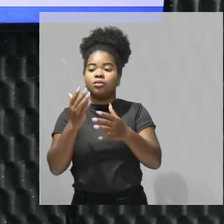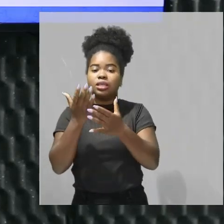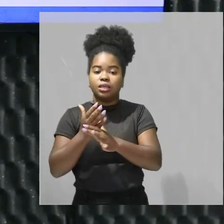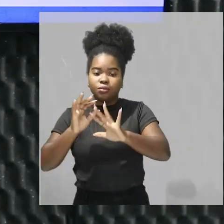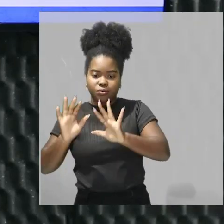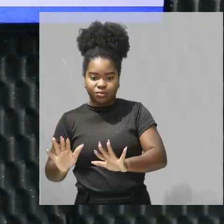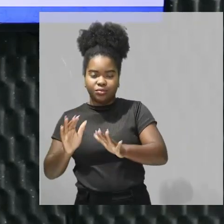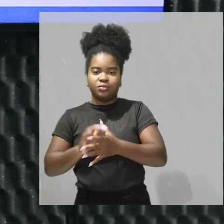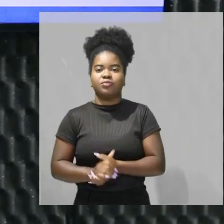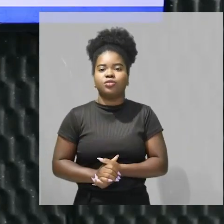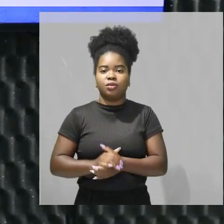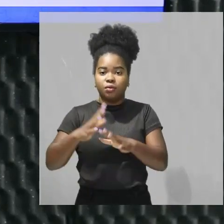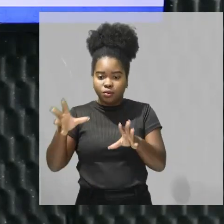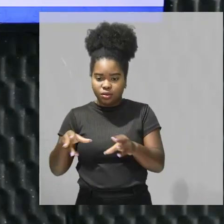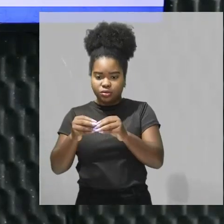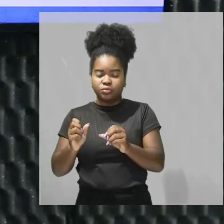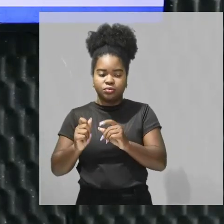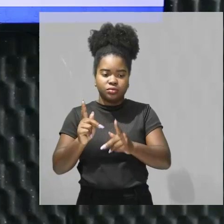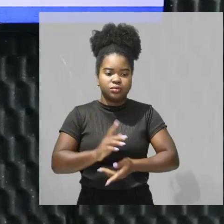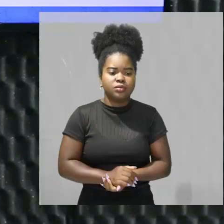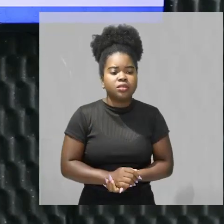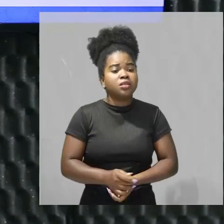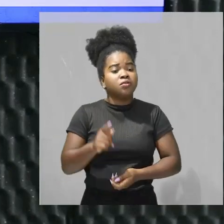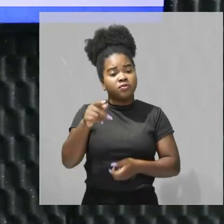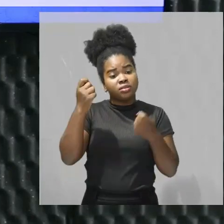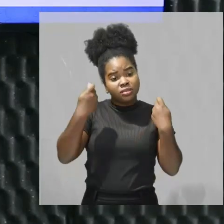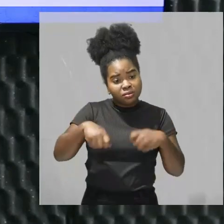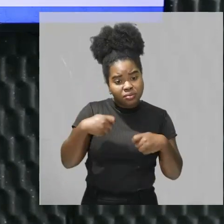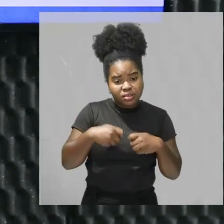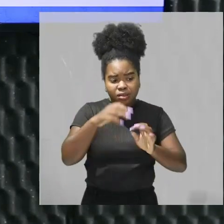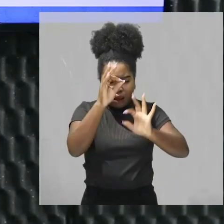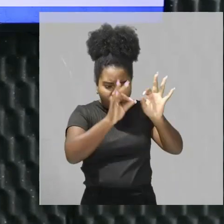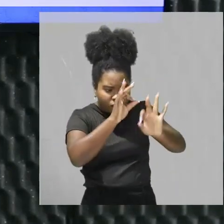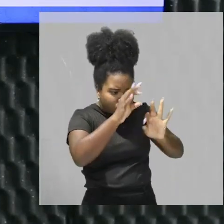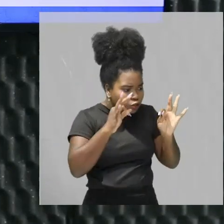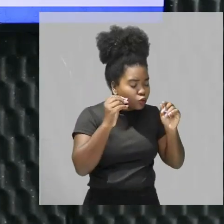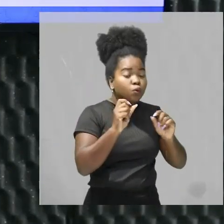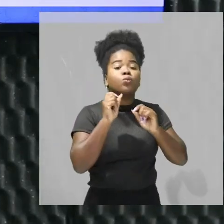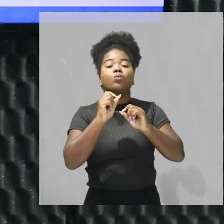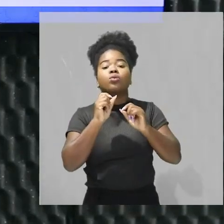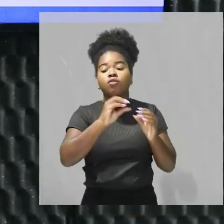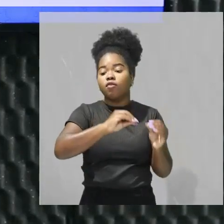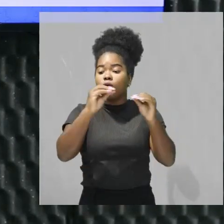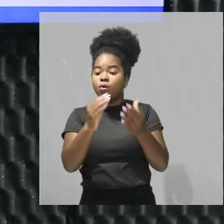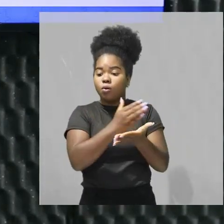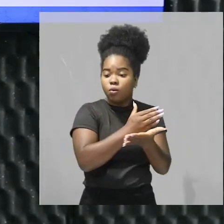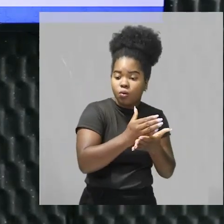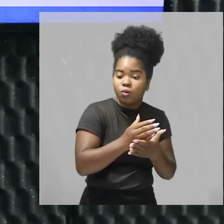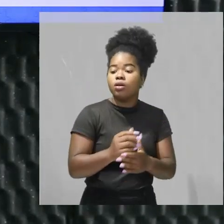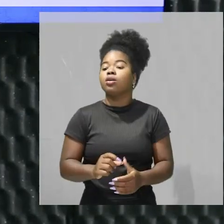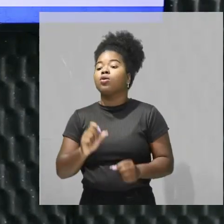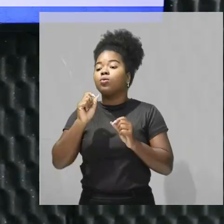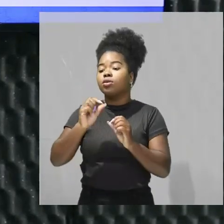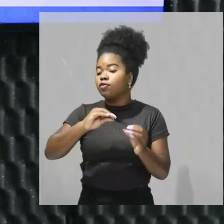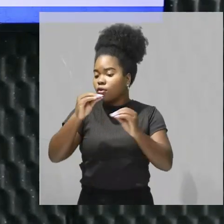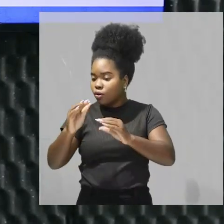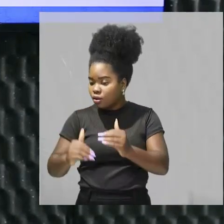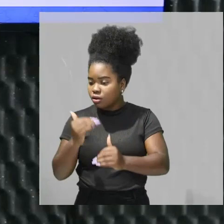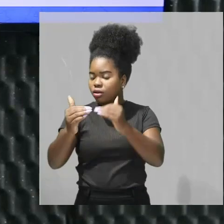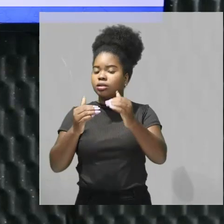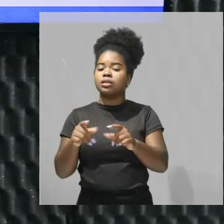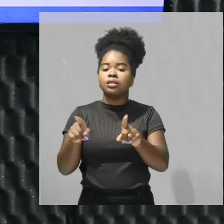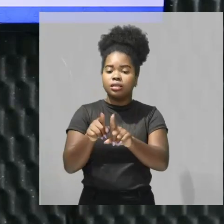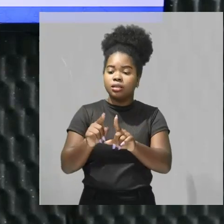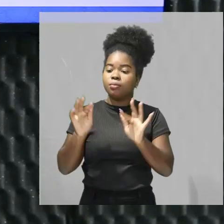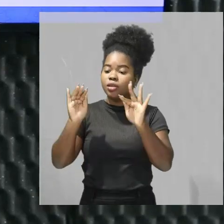você precisa ter muito bem estabelecido o que você vai colocar na introdução, o que você vai colocar no desenvolvimento e o que você